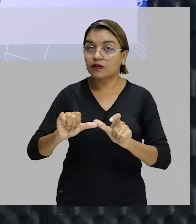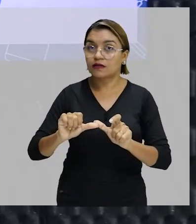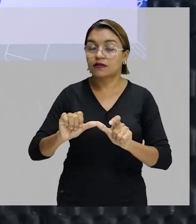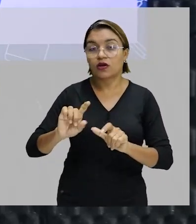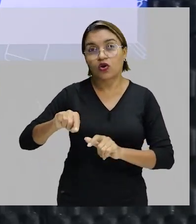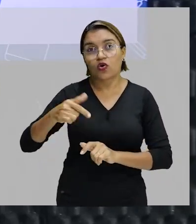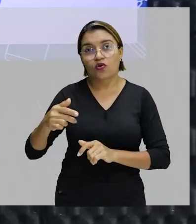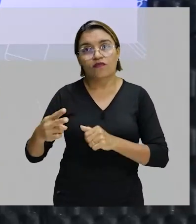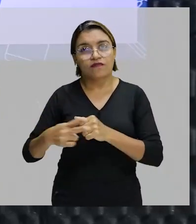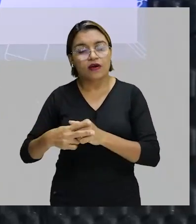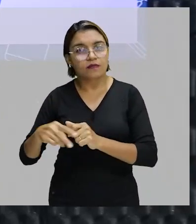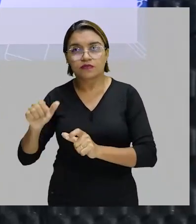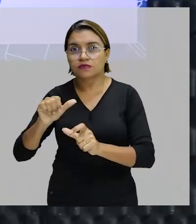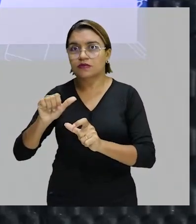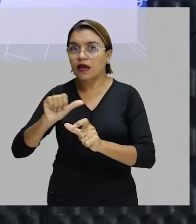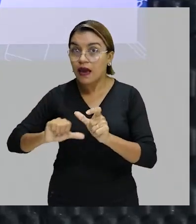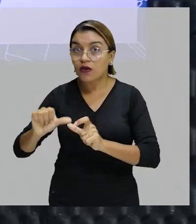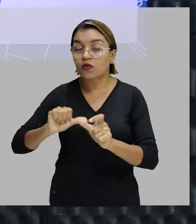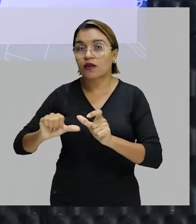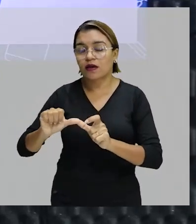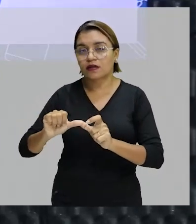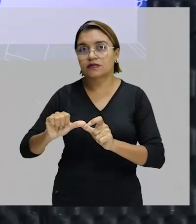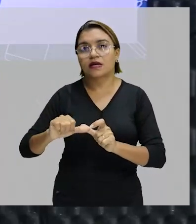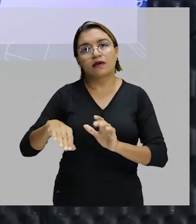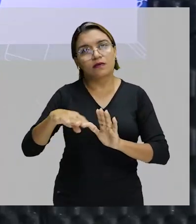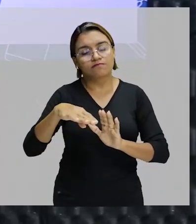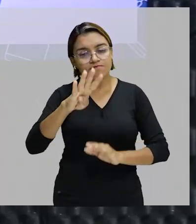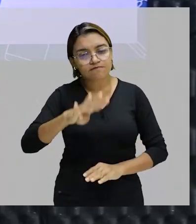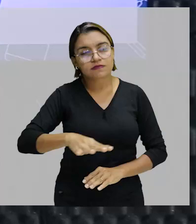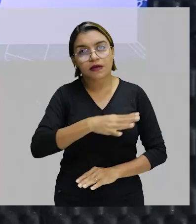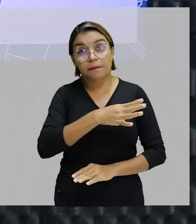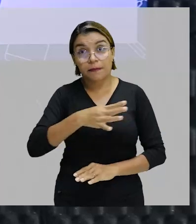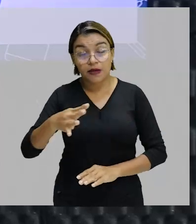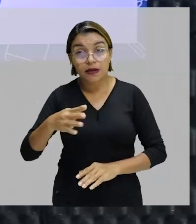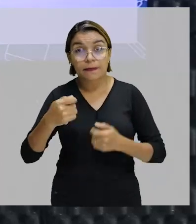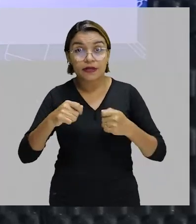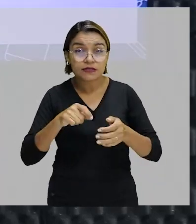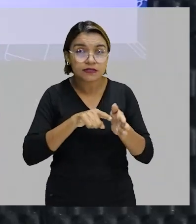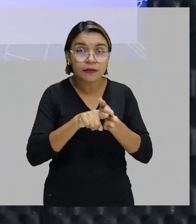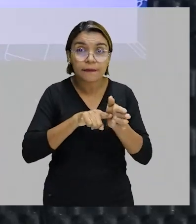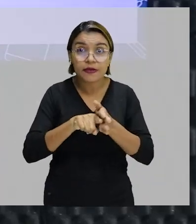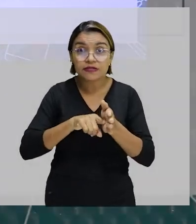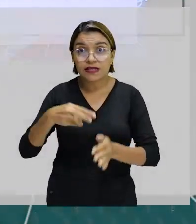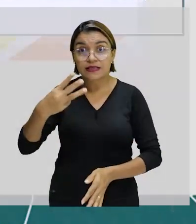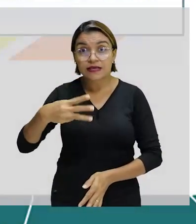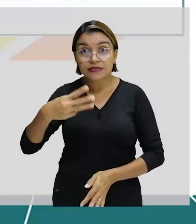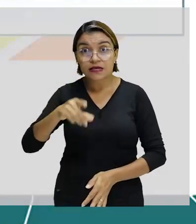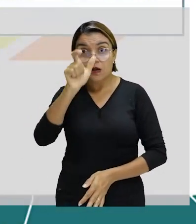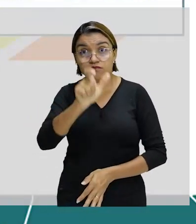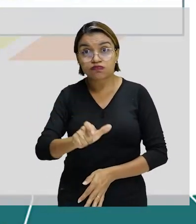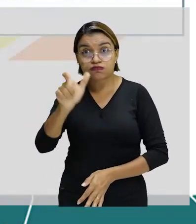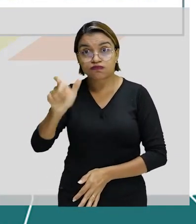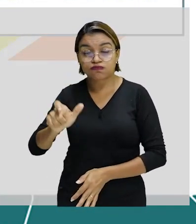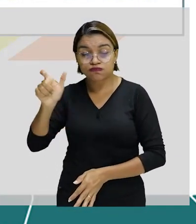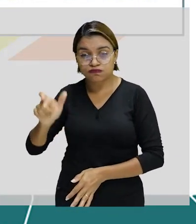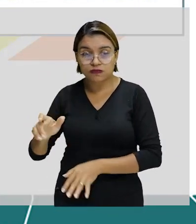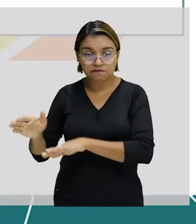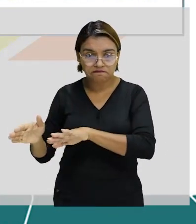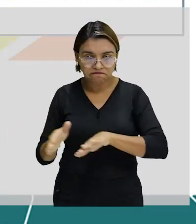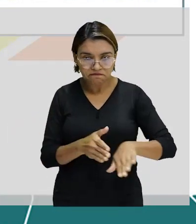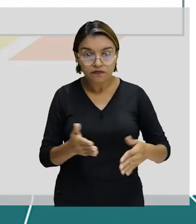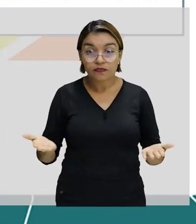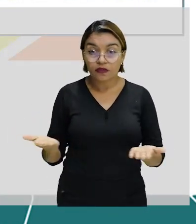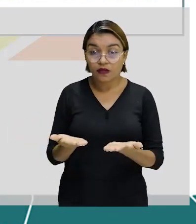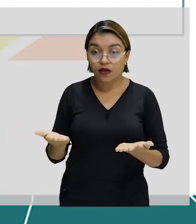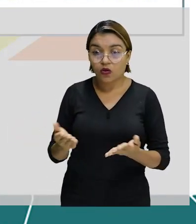que consultar a terceira coluna da tabela dos verbos irregulares, certo? Agora vamos ver especificamente